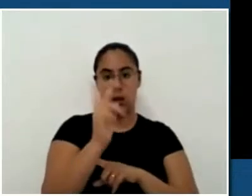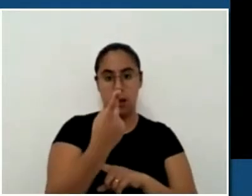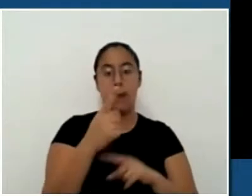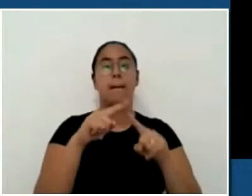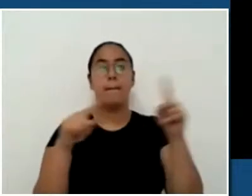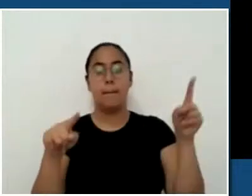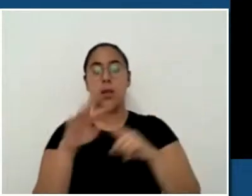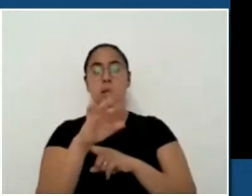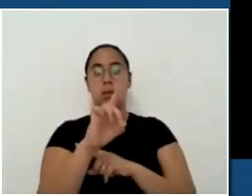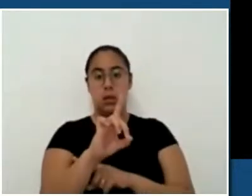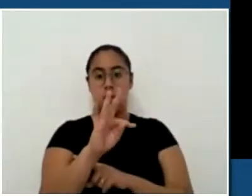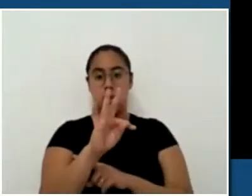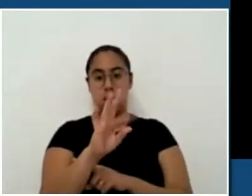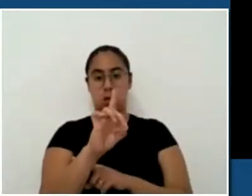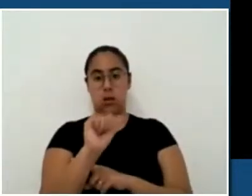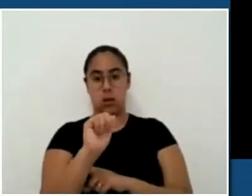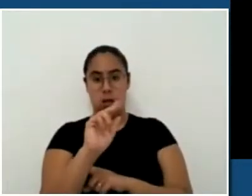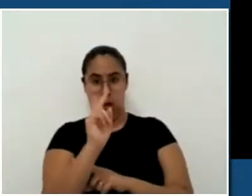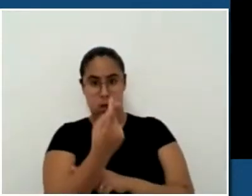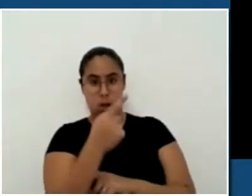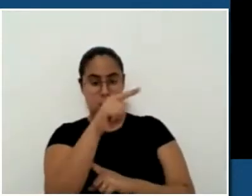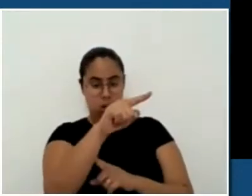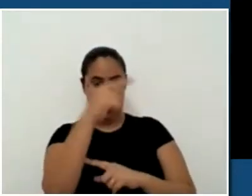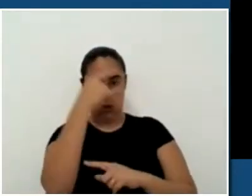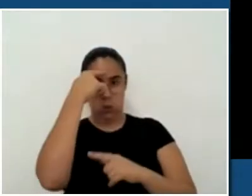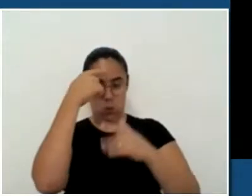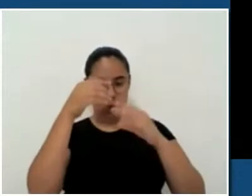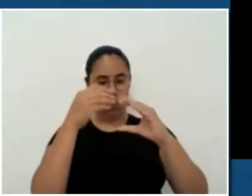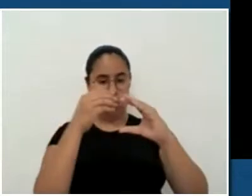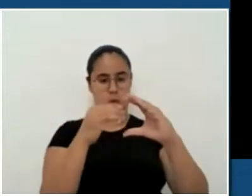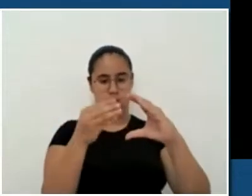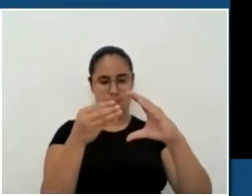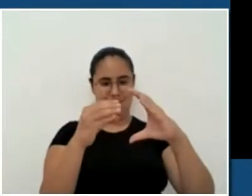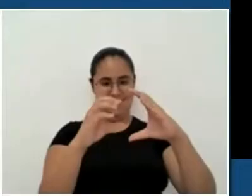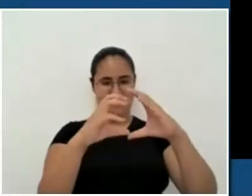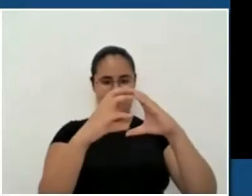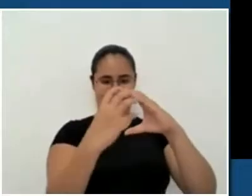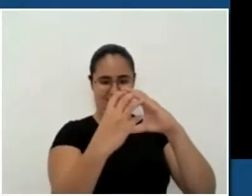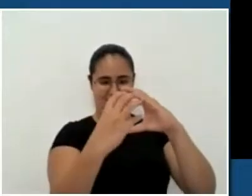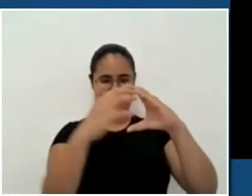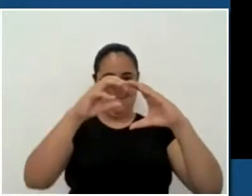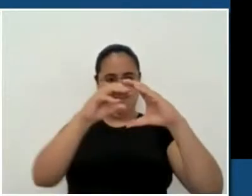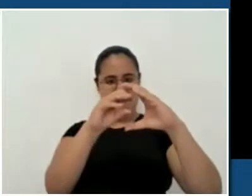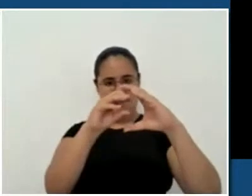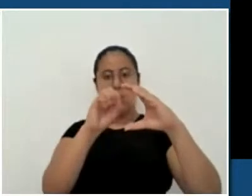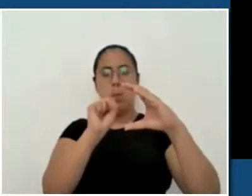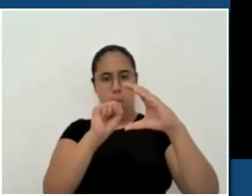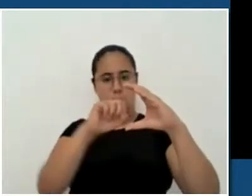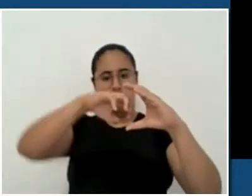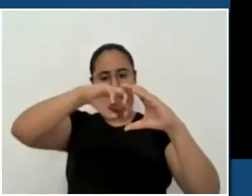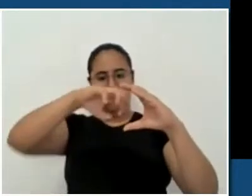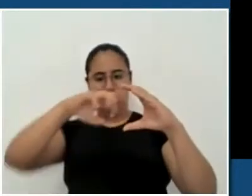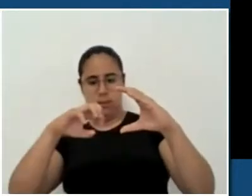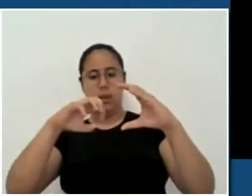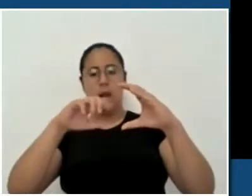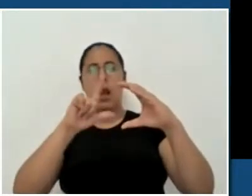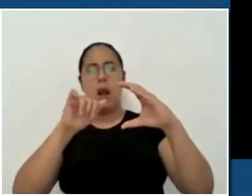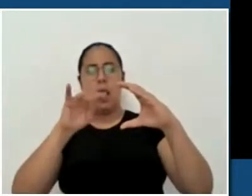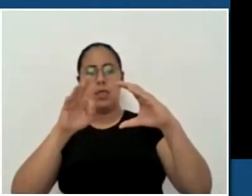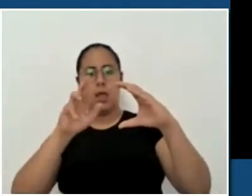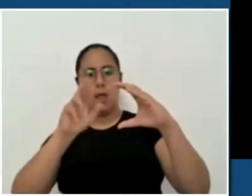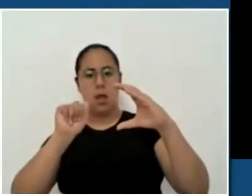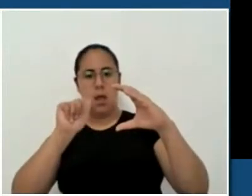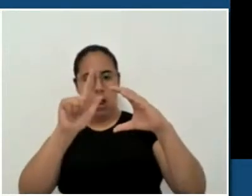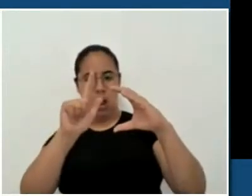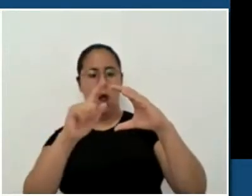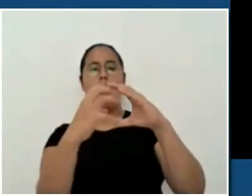isso, ele pode ser dividido em dorso lateral, óbito frontal aqui embaixo, igual eu tinha falado aqui,